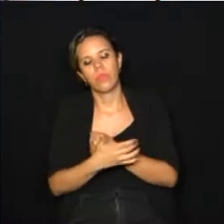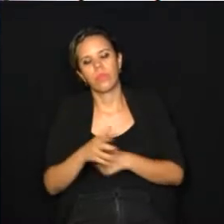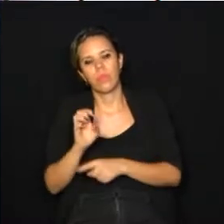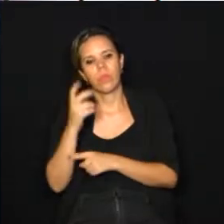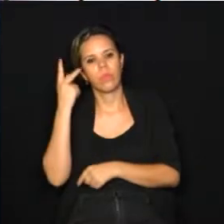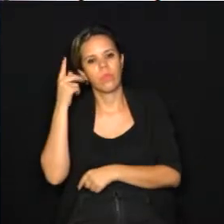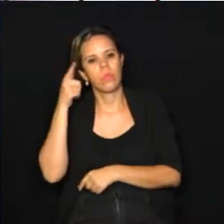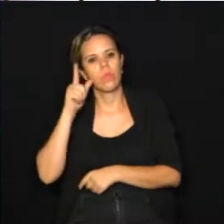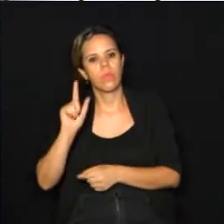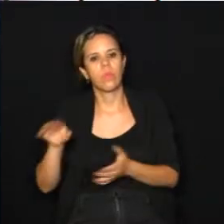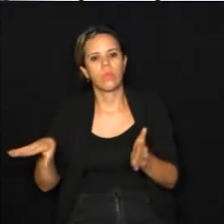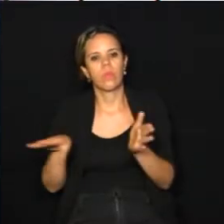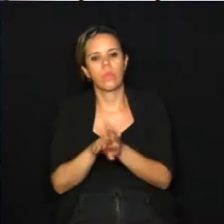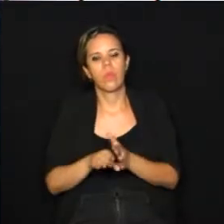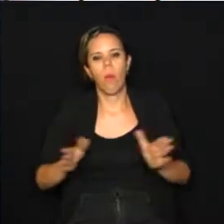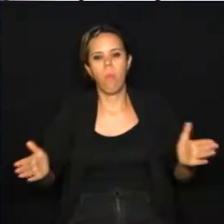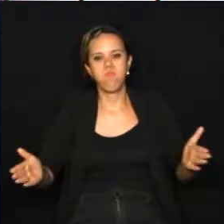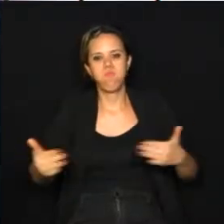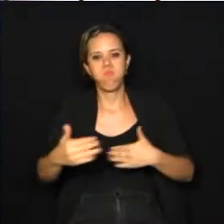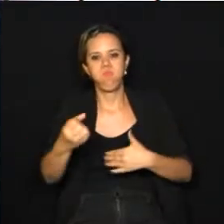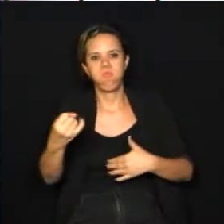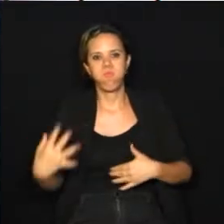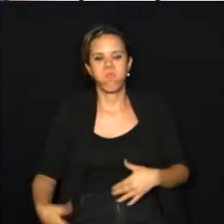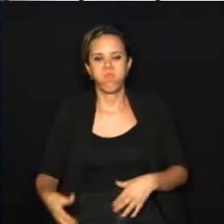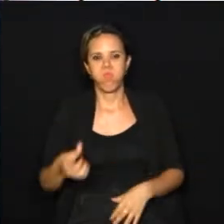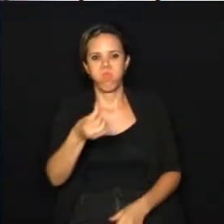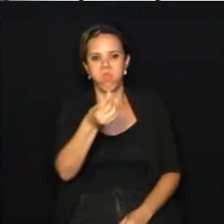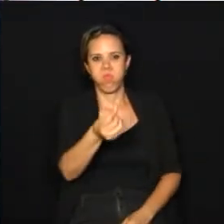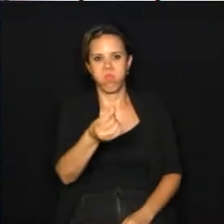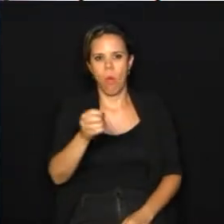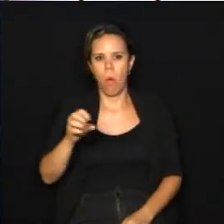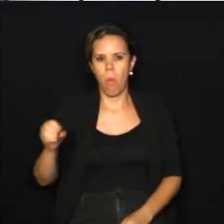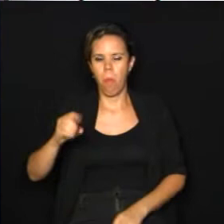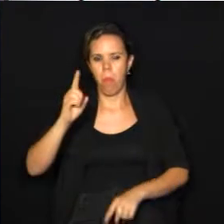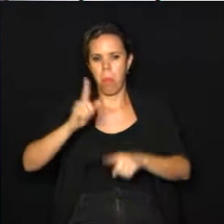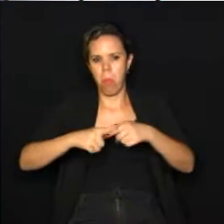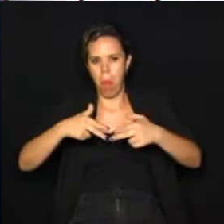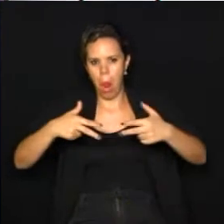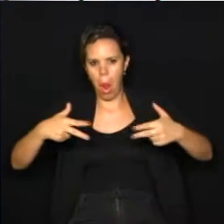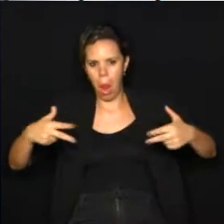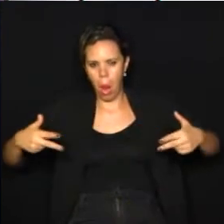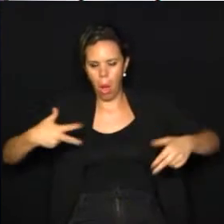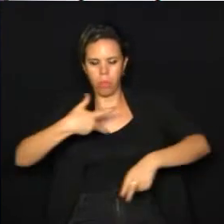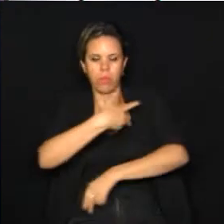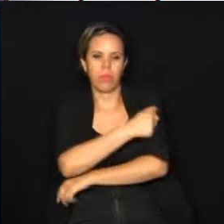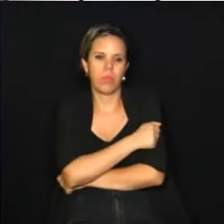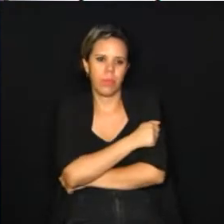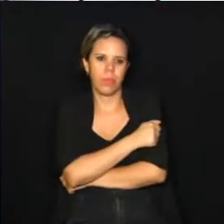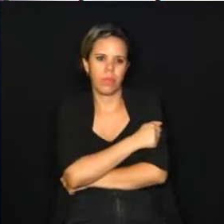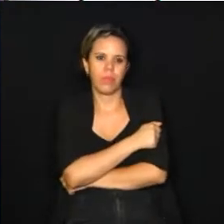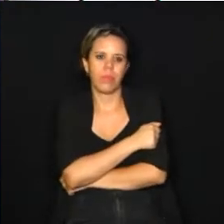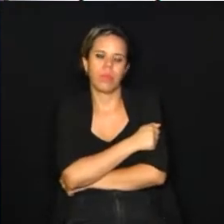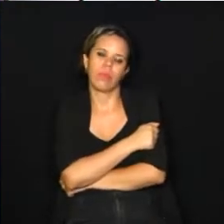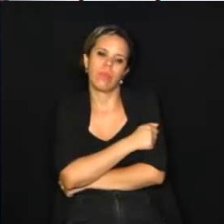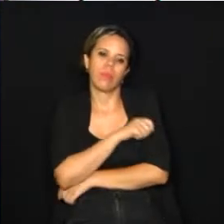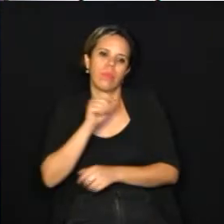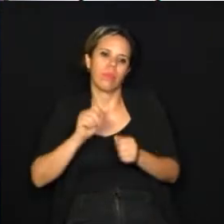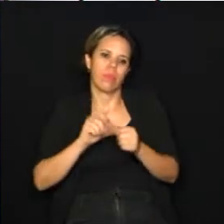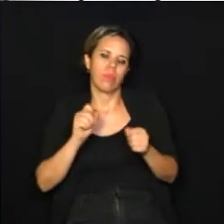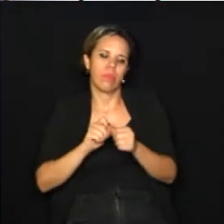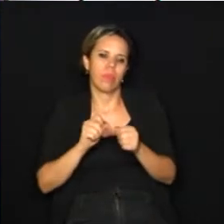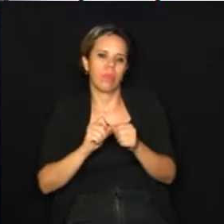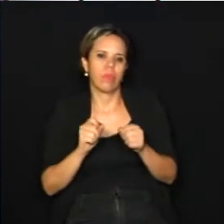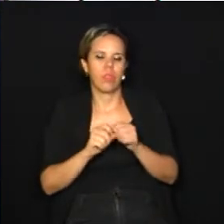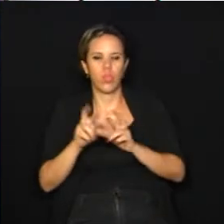Paulo recebeu um lote com 600 litros de matéria-prima da vacina feita lá pelo